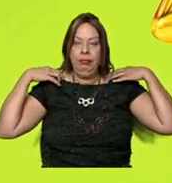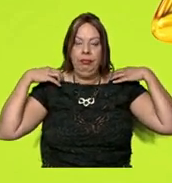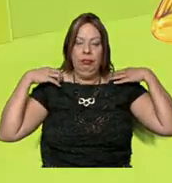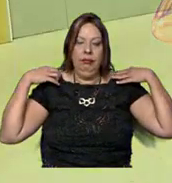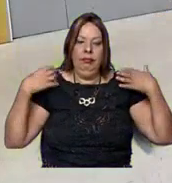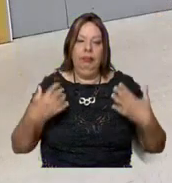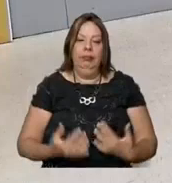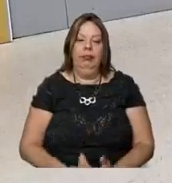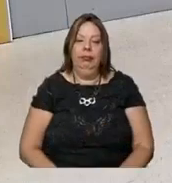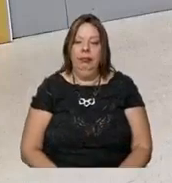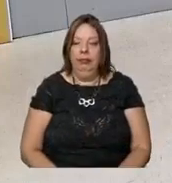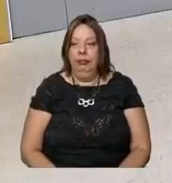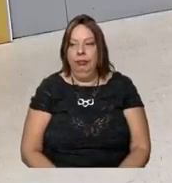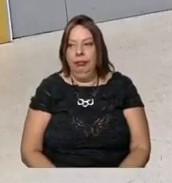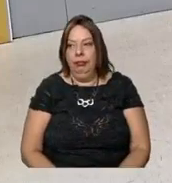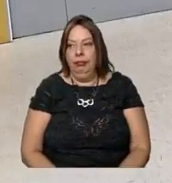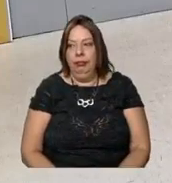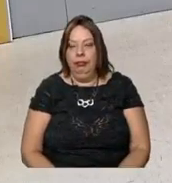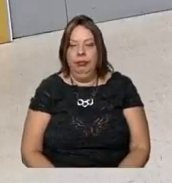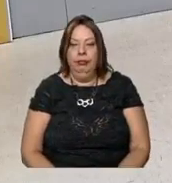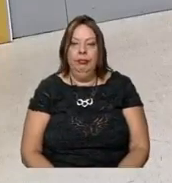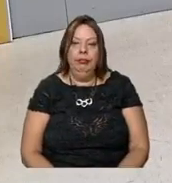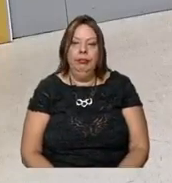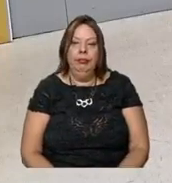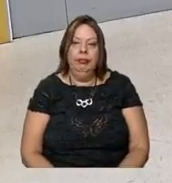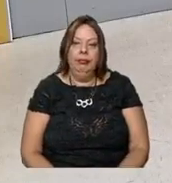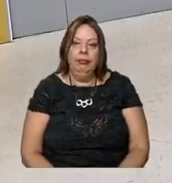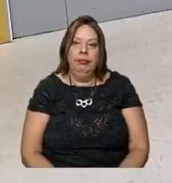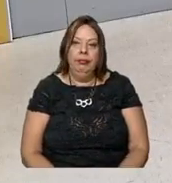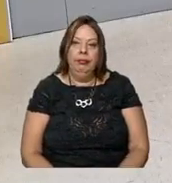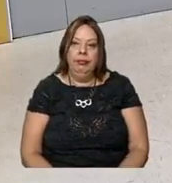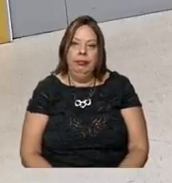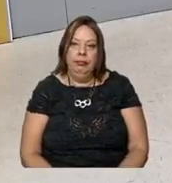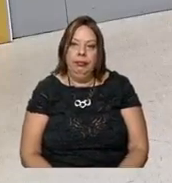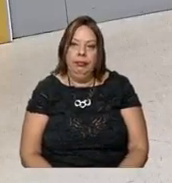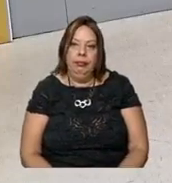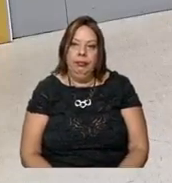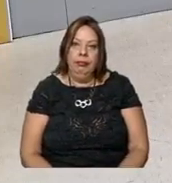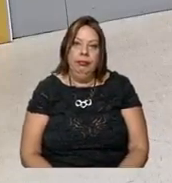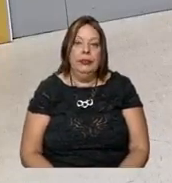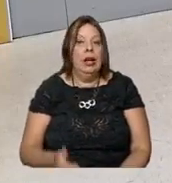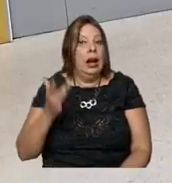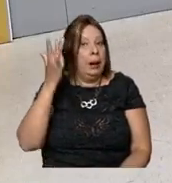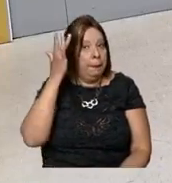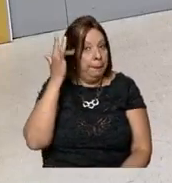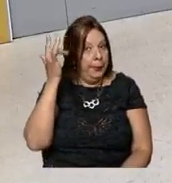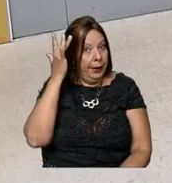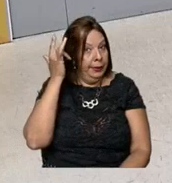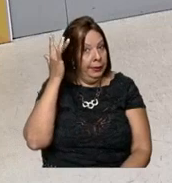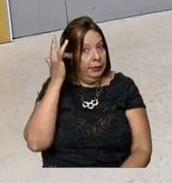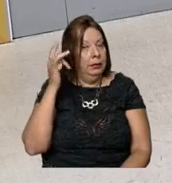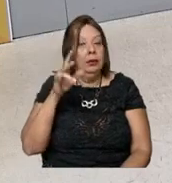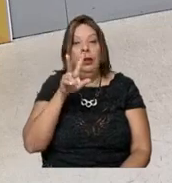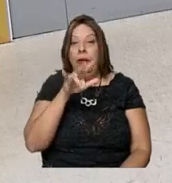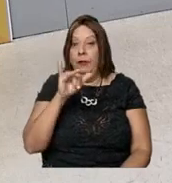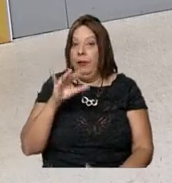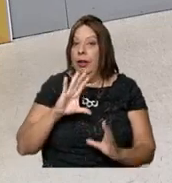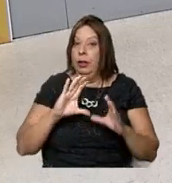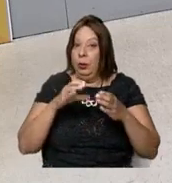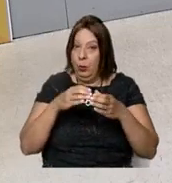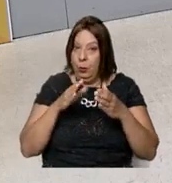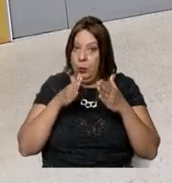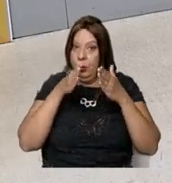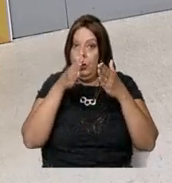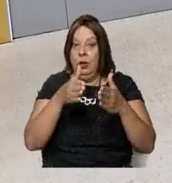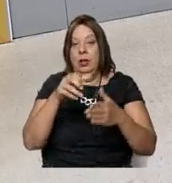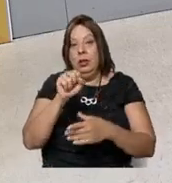Show, show, show, gente. Que coisa boa, hein? Lembrando que amanhã a caravana vai estar no Santos Dumont. Ai, meu Deus